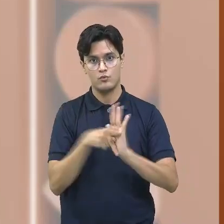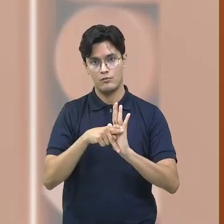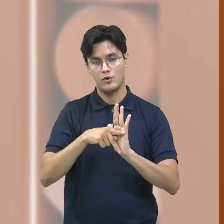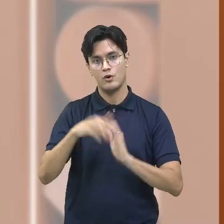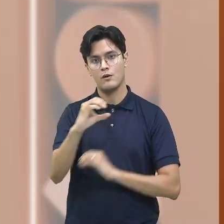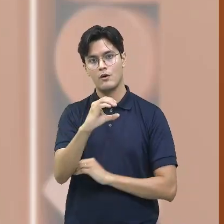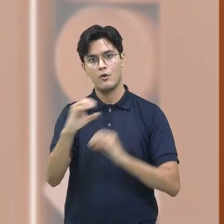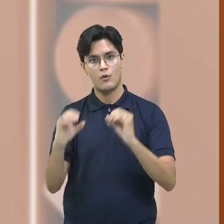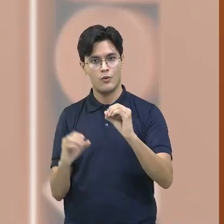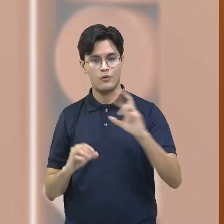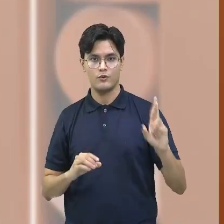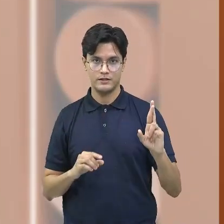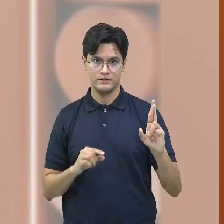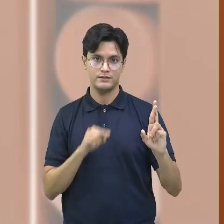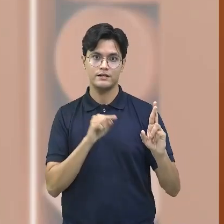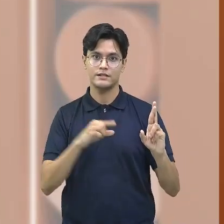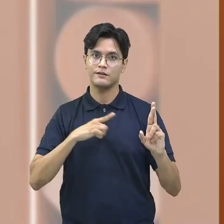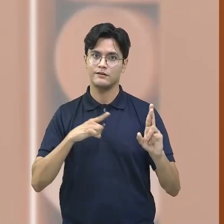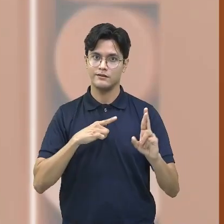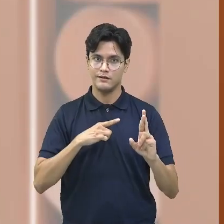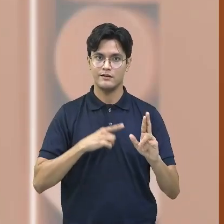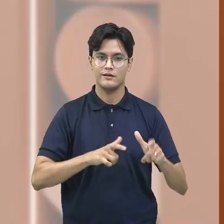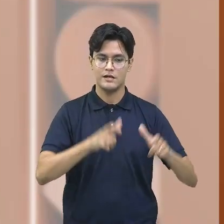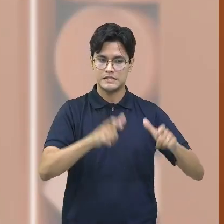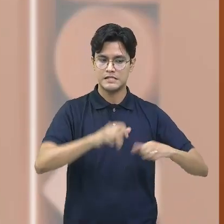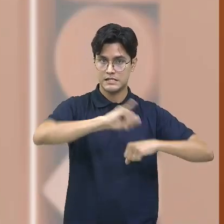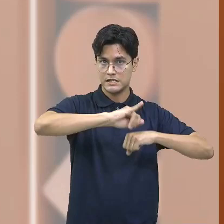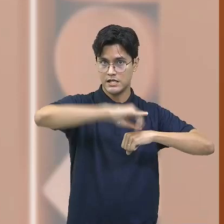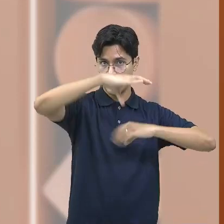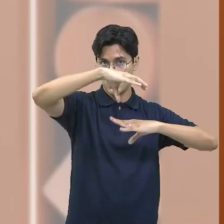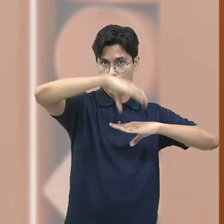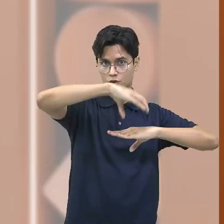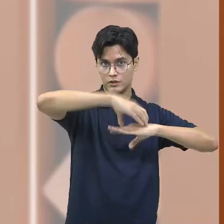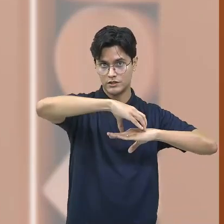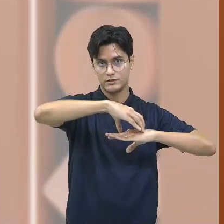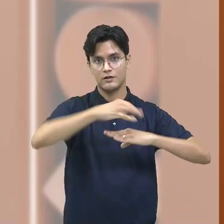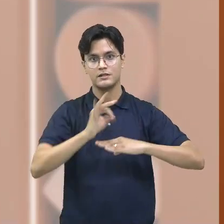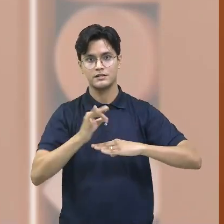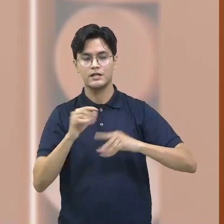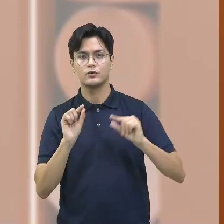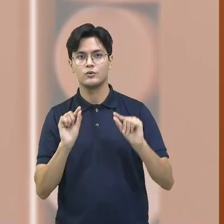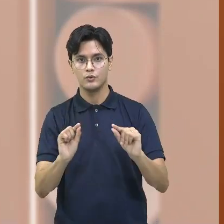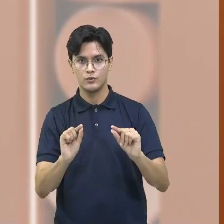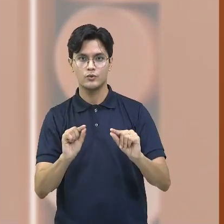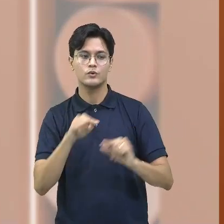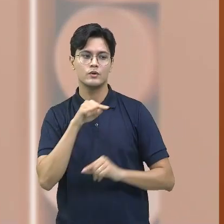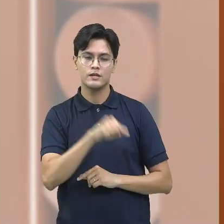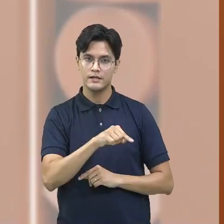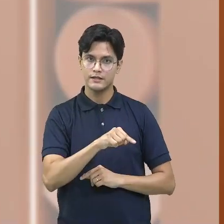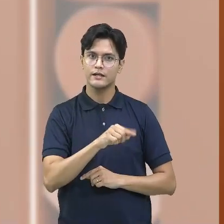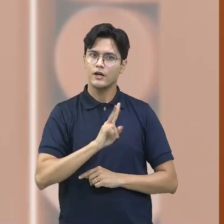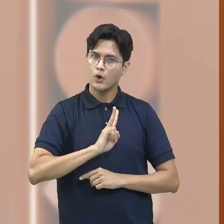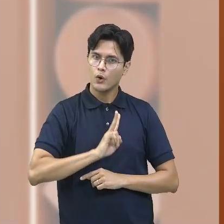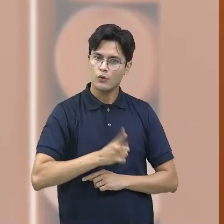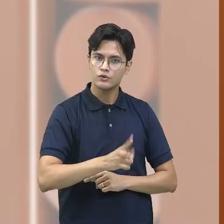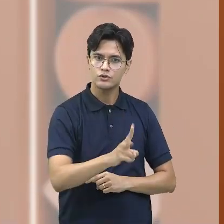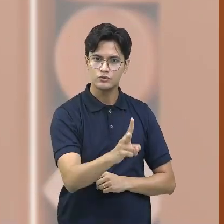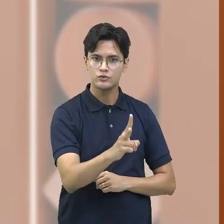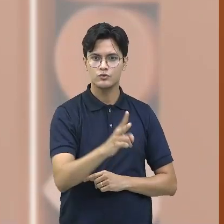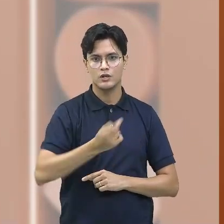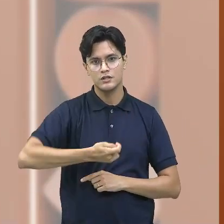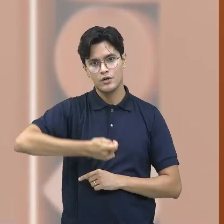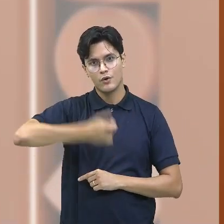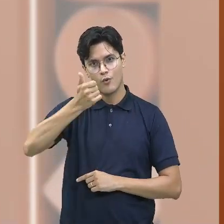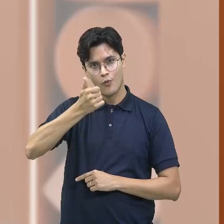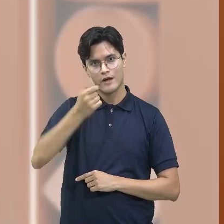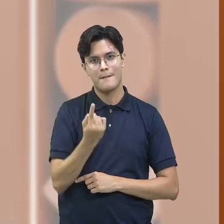na figura central da cidade de Constantinopla, vai, né, manter-se por quase aí mais de